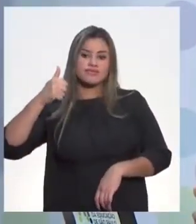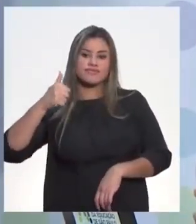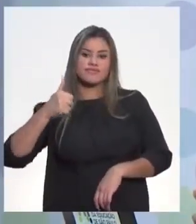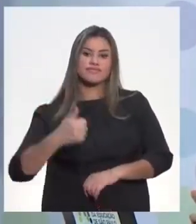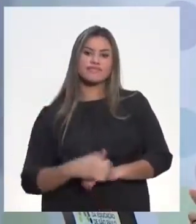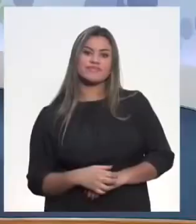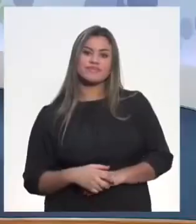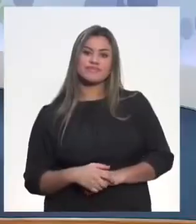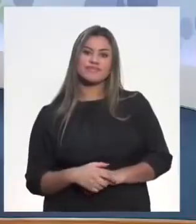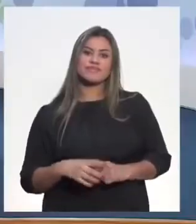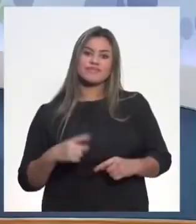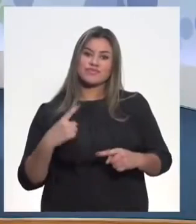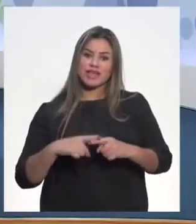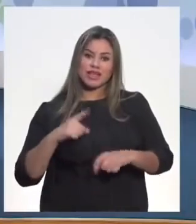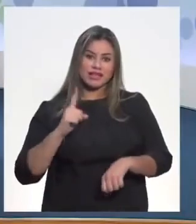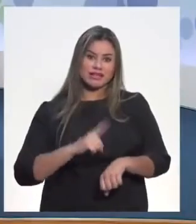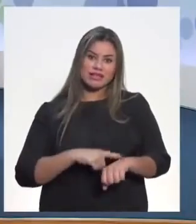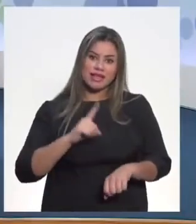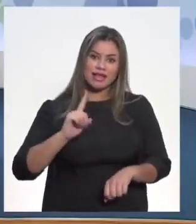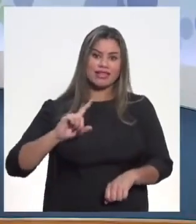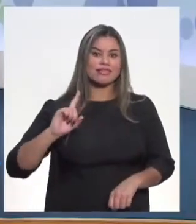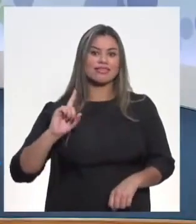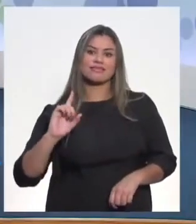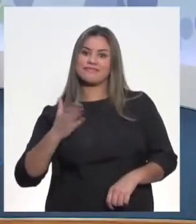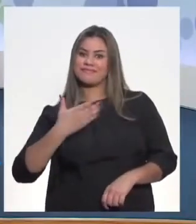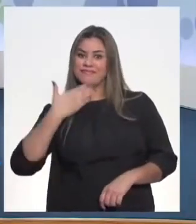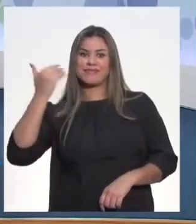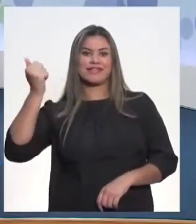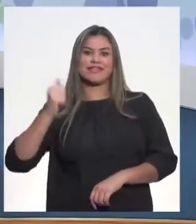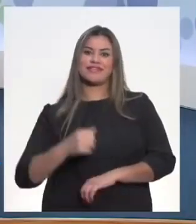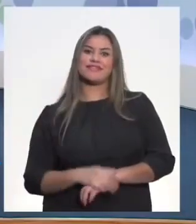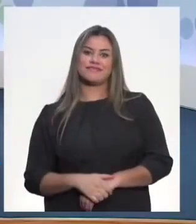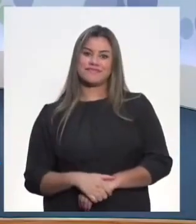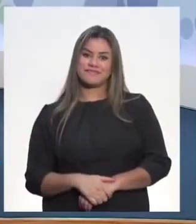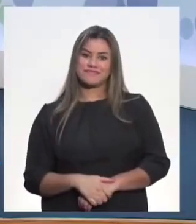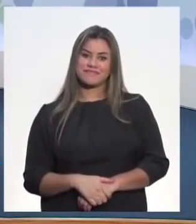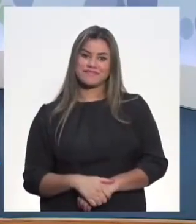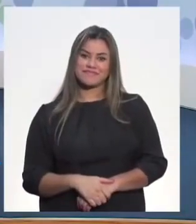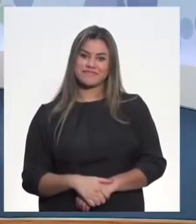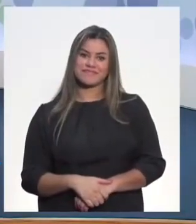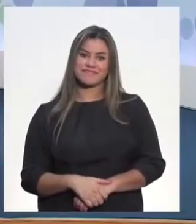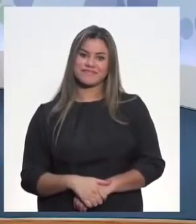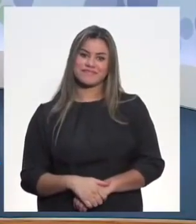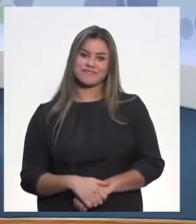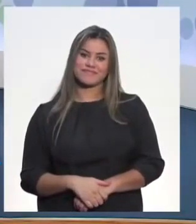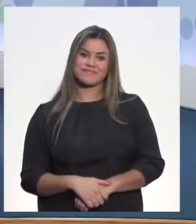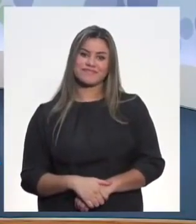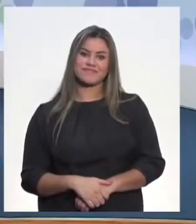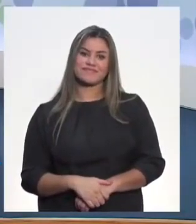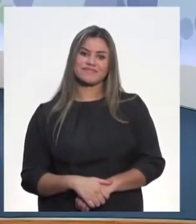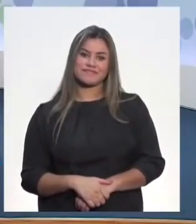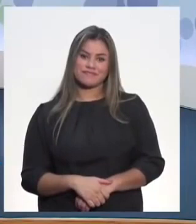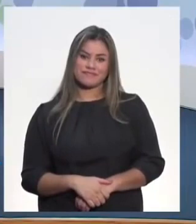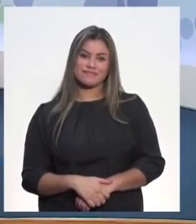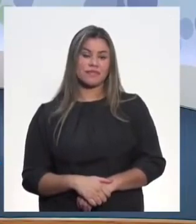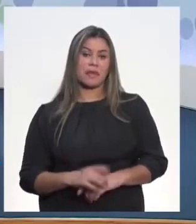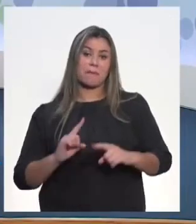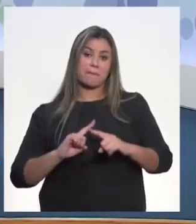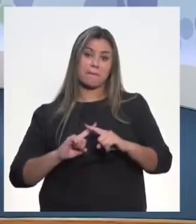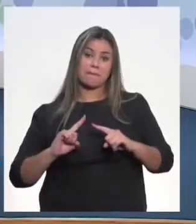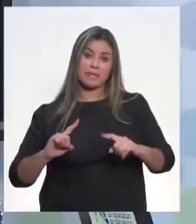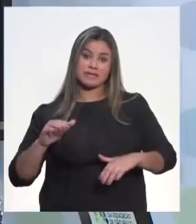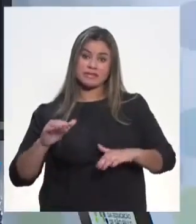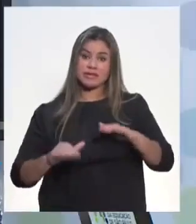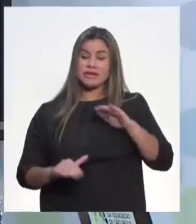é praticamente comprar à vista parcelado. Sim, eu acho que a melhor forma, talvez, seja essa mesmo. Mas nem sempre a gente